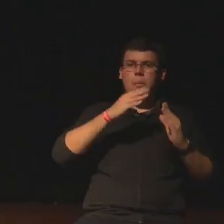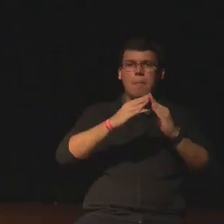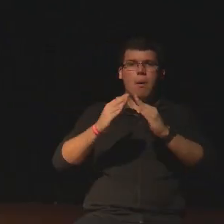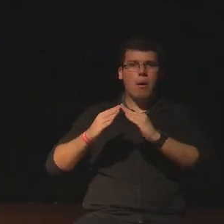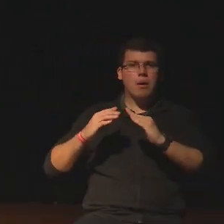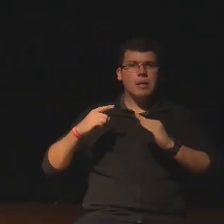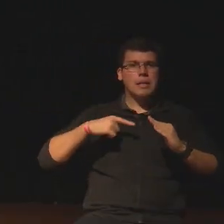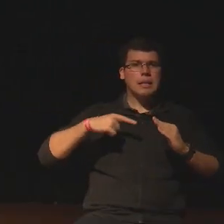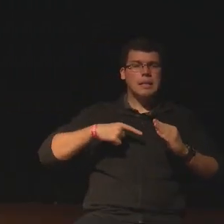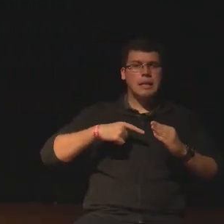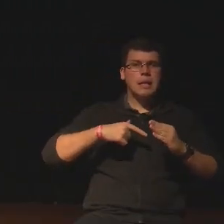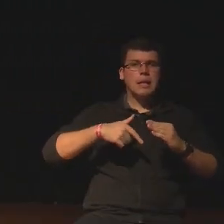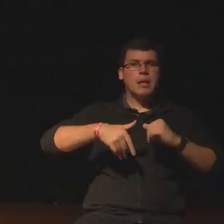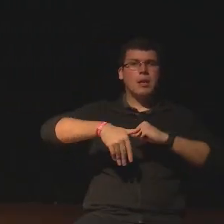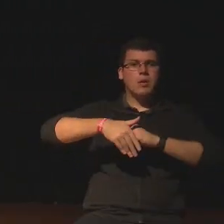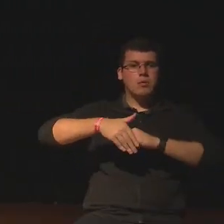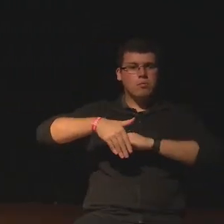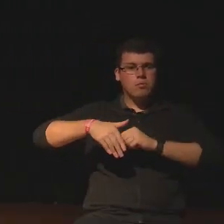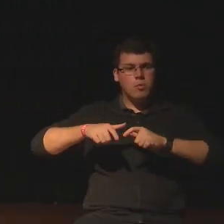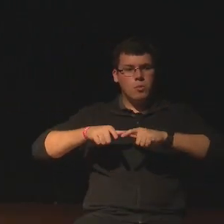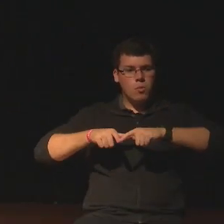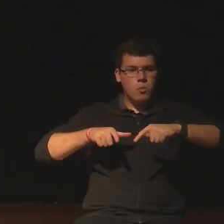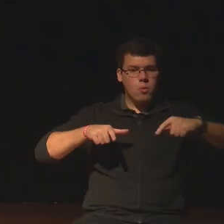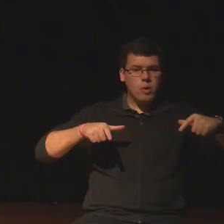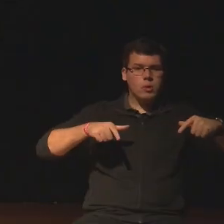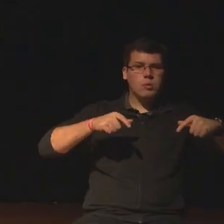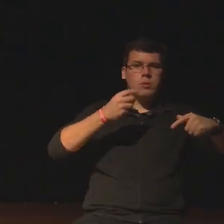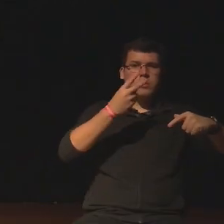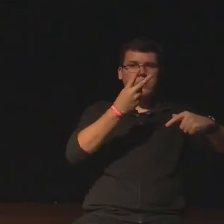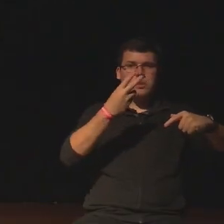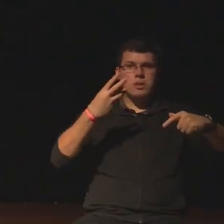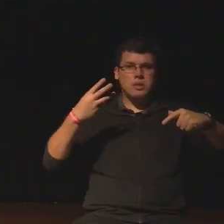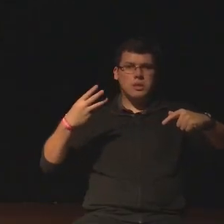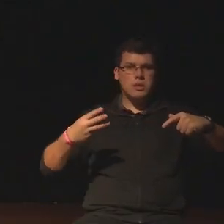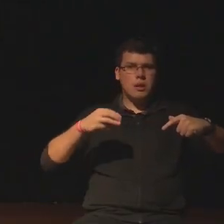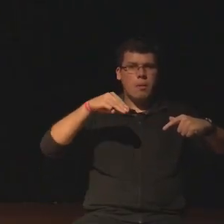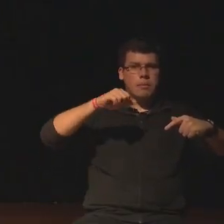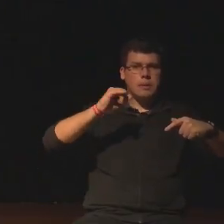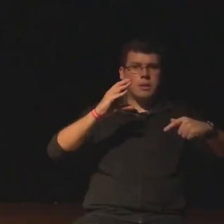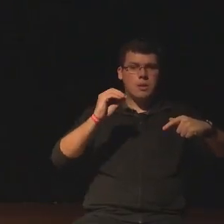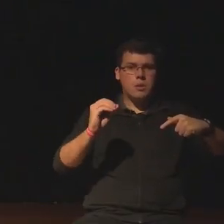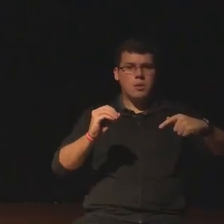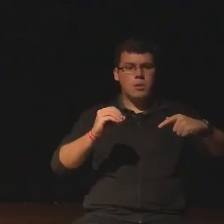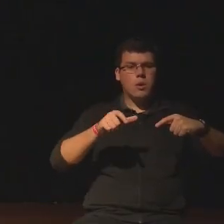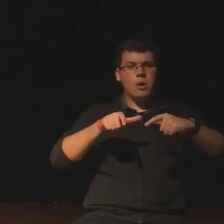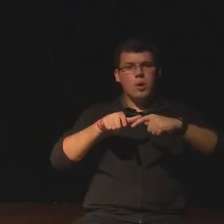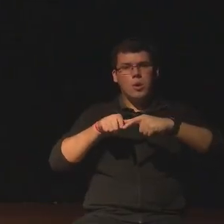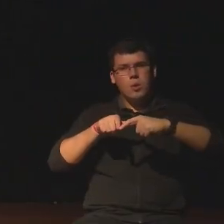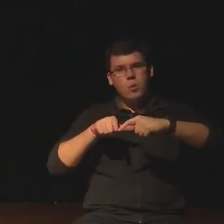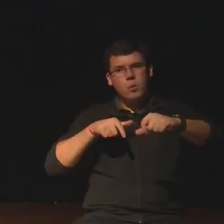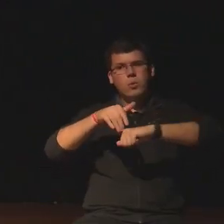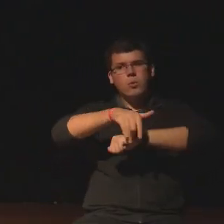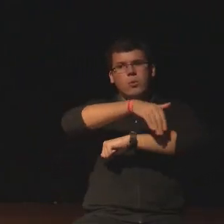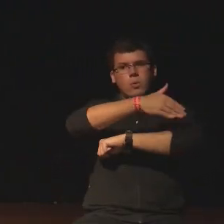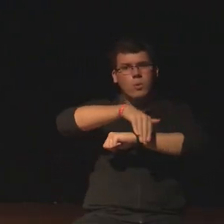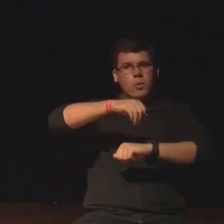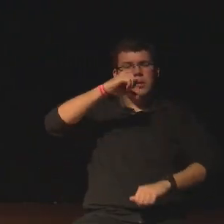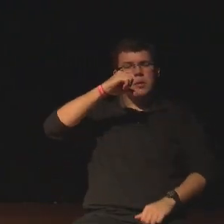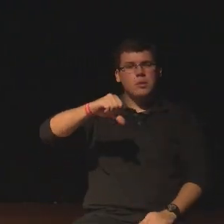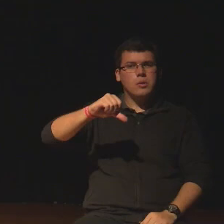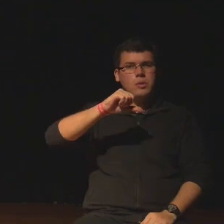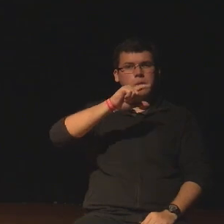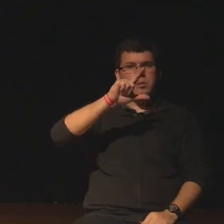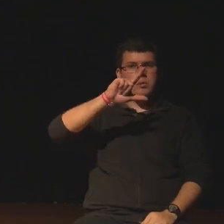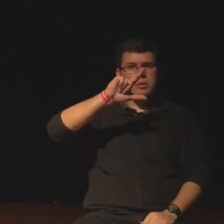o corredor da 9 de Julho, isso demorou 100 anos para ficar pronto. Consumiu recursos do Estado, da Prefeitura. Tem